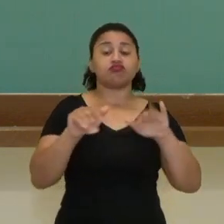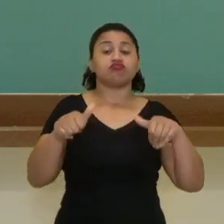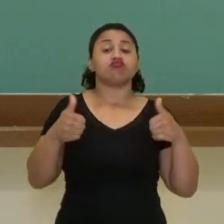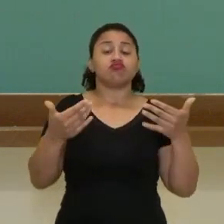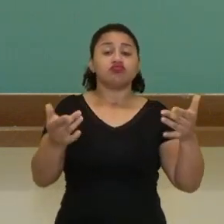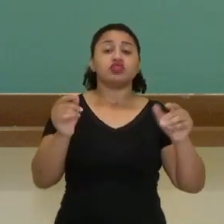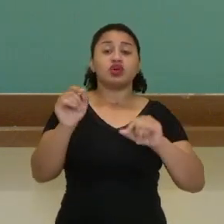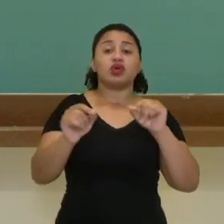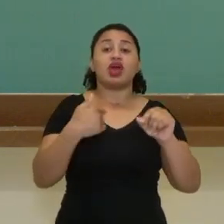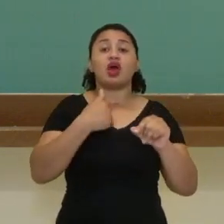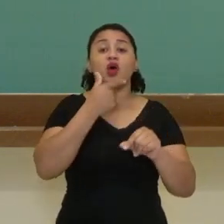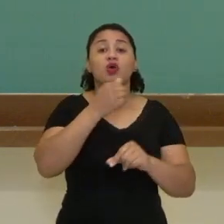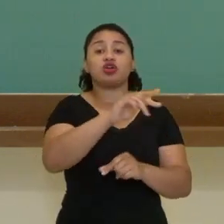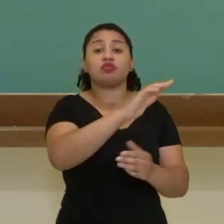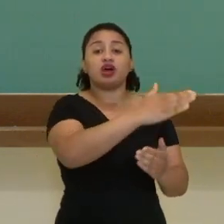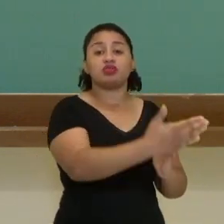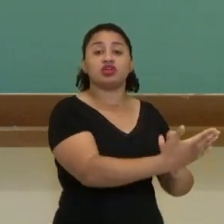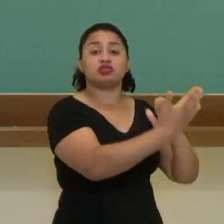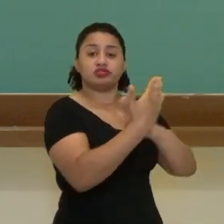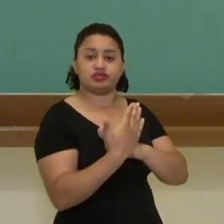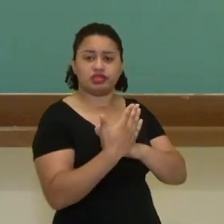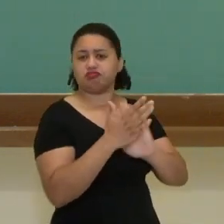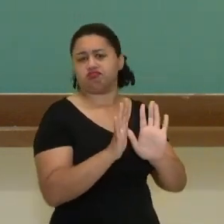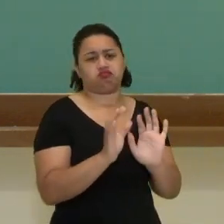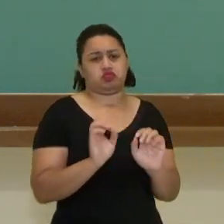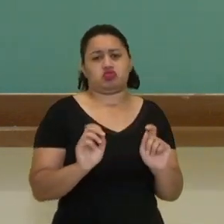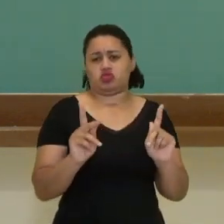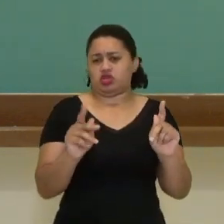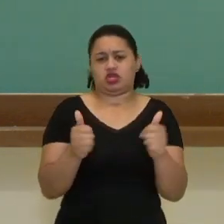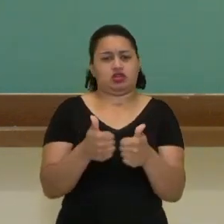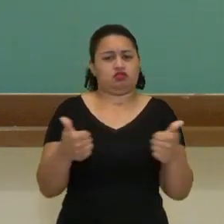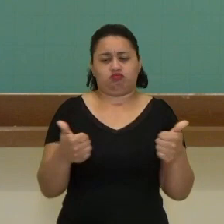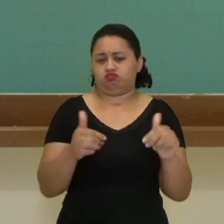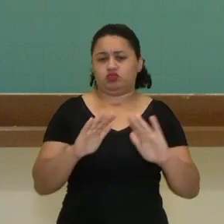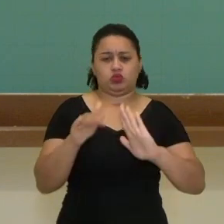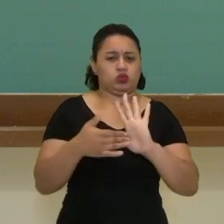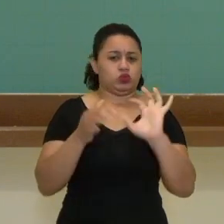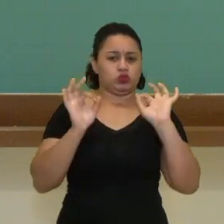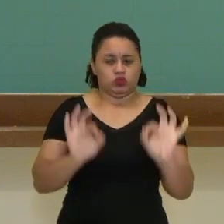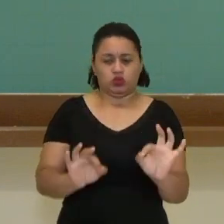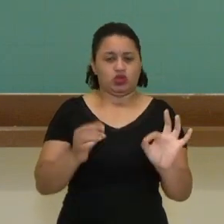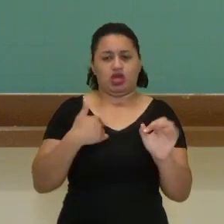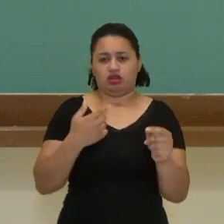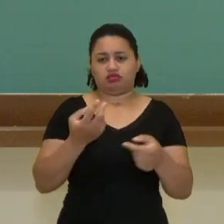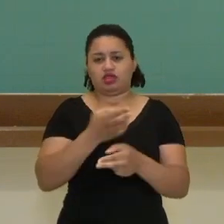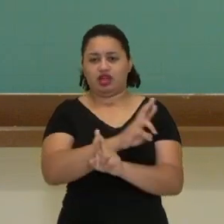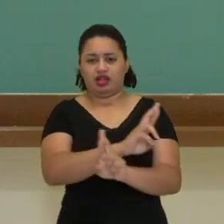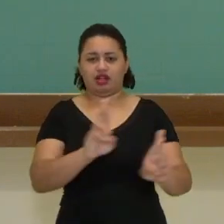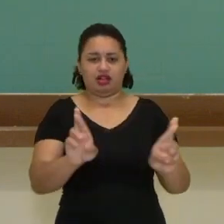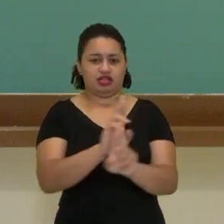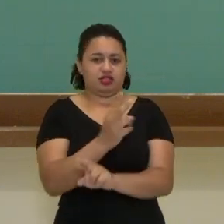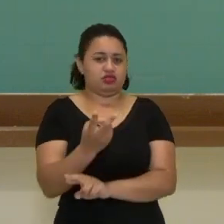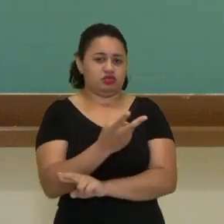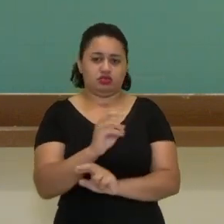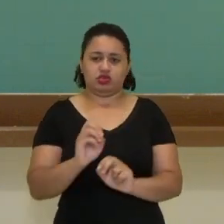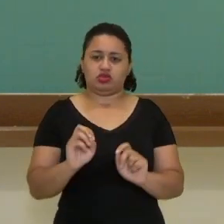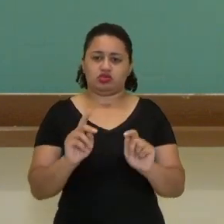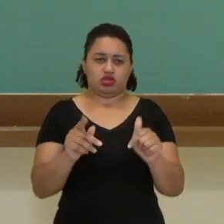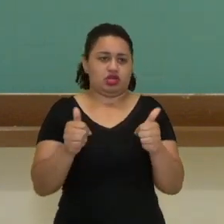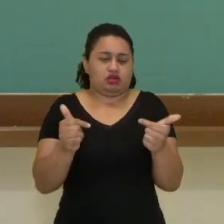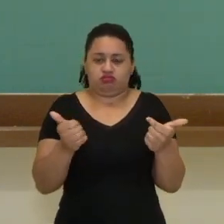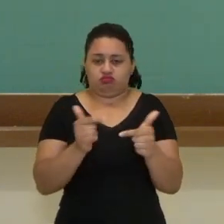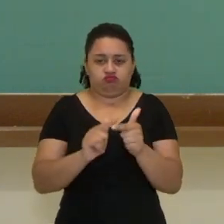às custas do irmão. Mas estava tudo certo, estava tudo bem, o amor entre eles supria isso. Até aí, tudo bem, não tem problema,